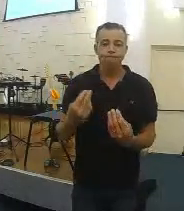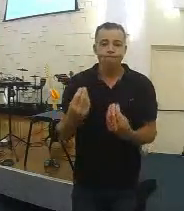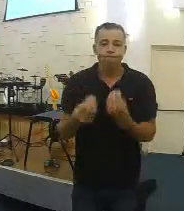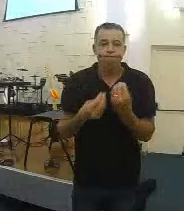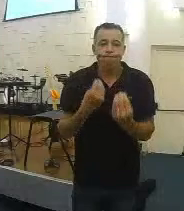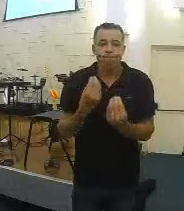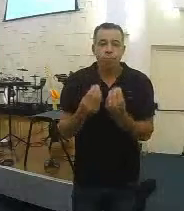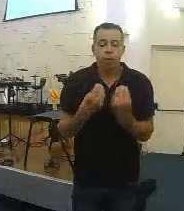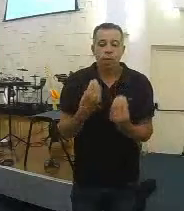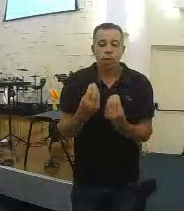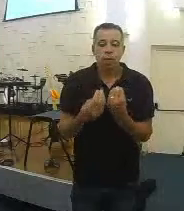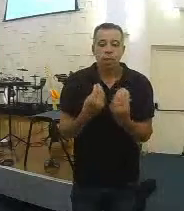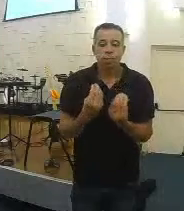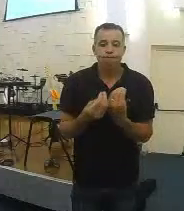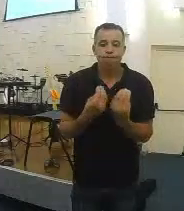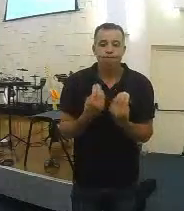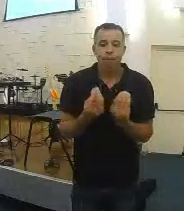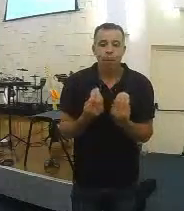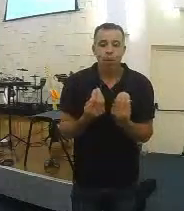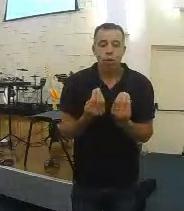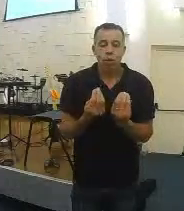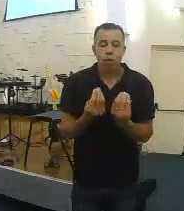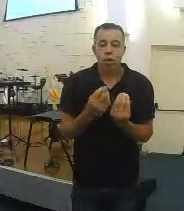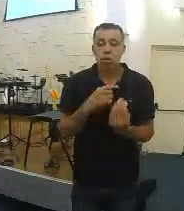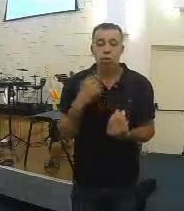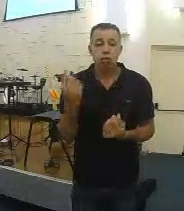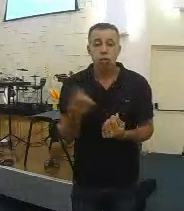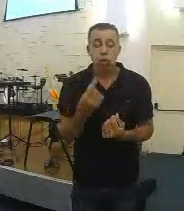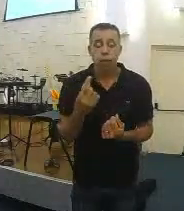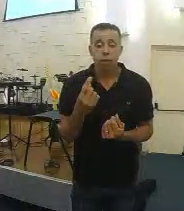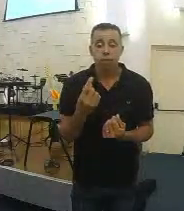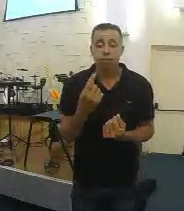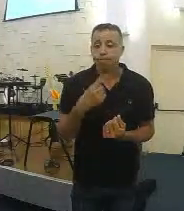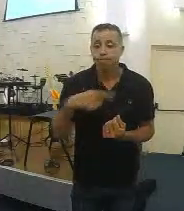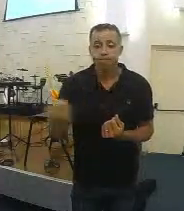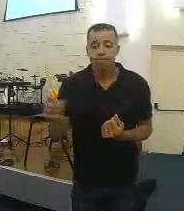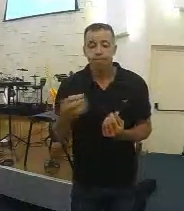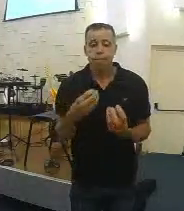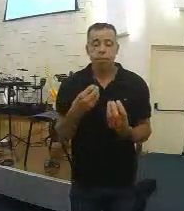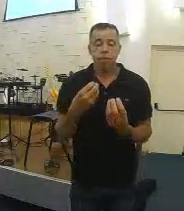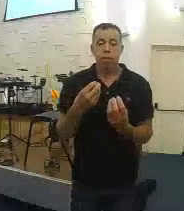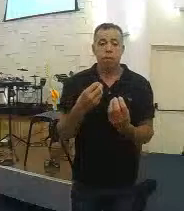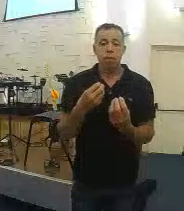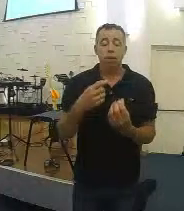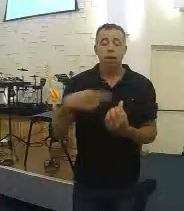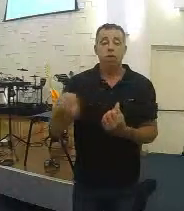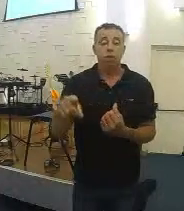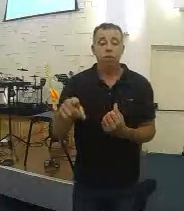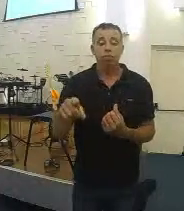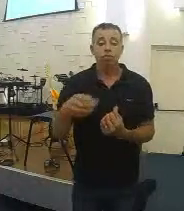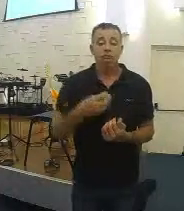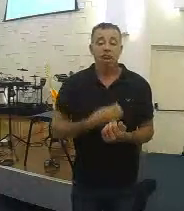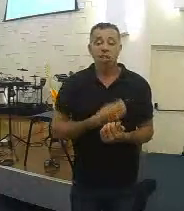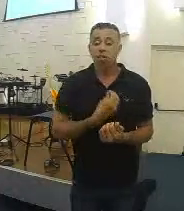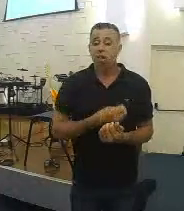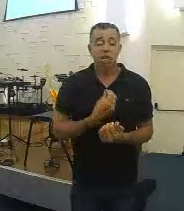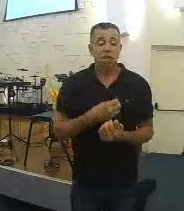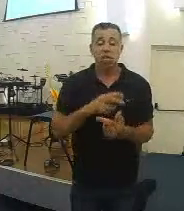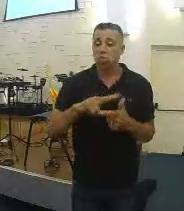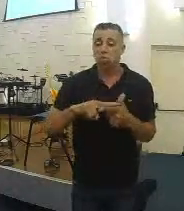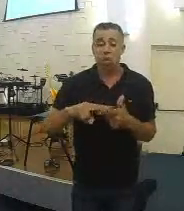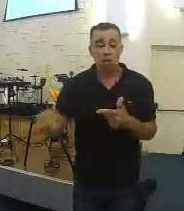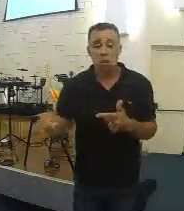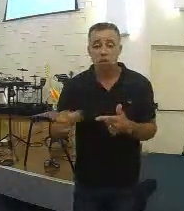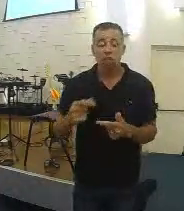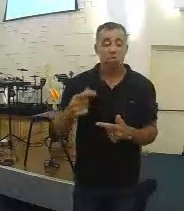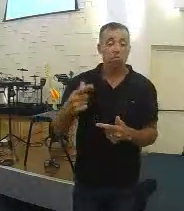irmãos, para onde estamos caminhando? Uma vida sem reflexão, uma vida sem valor? Que não seja